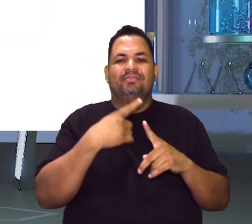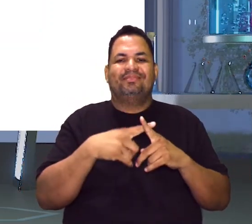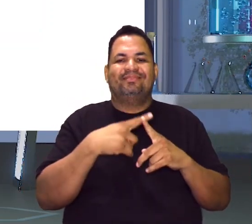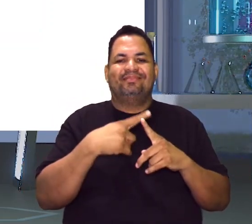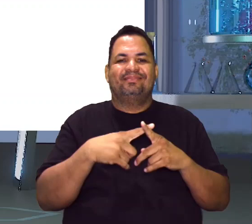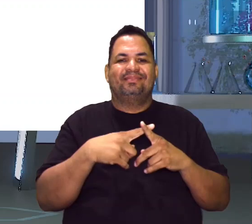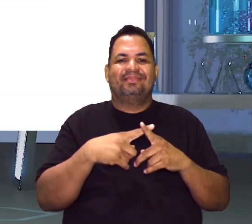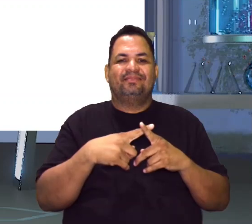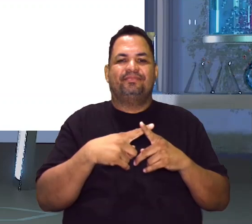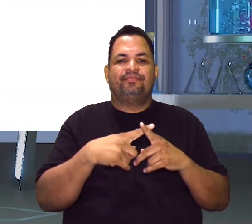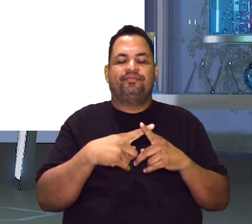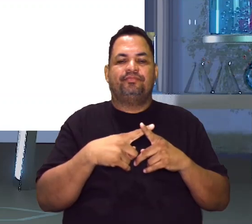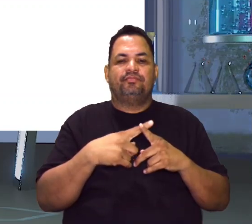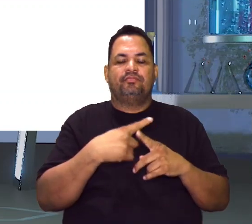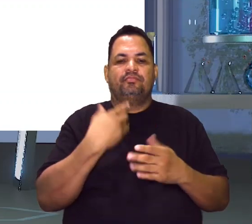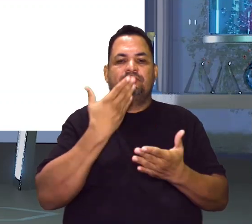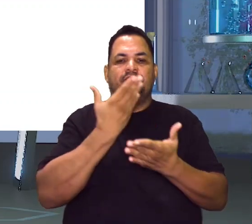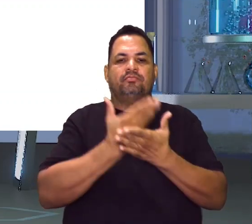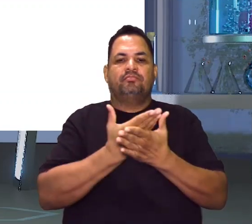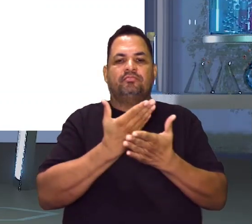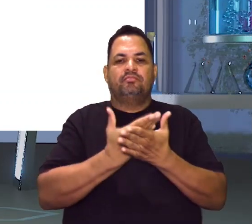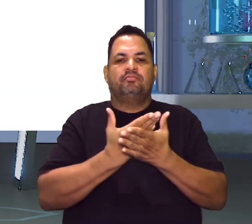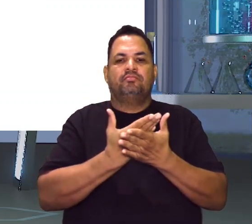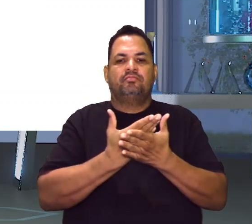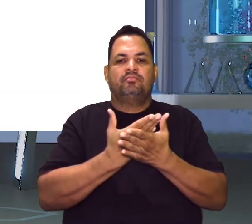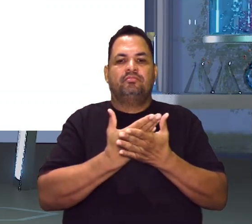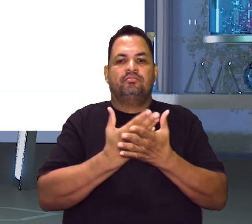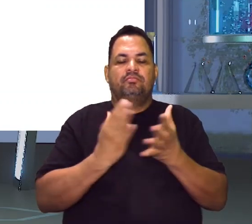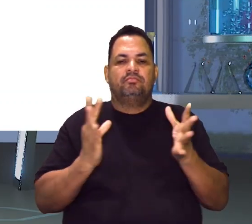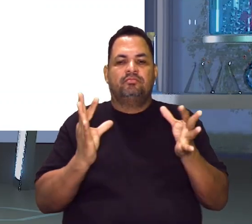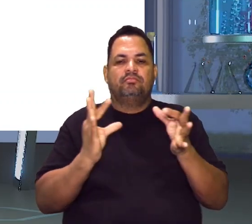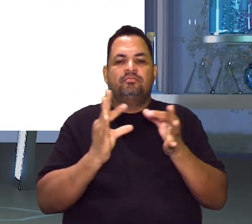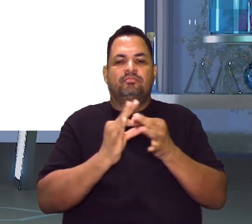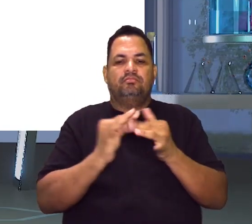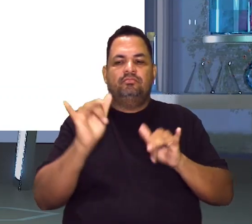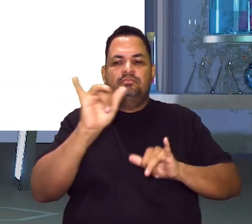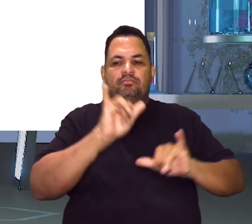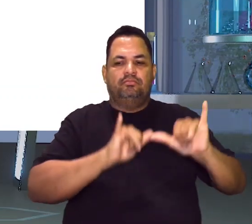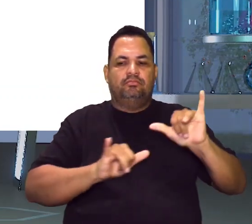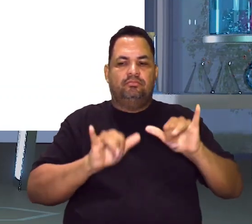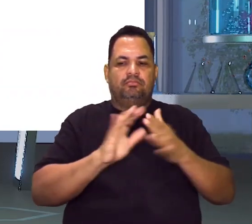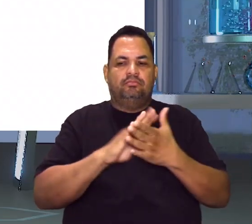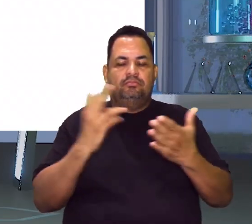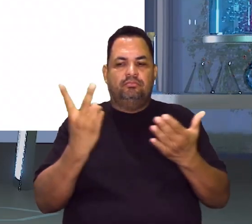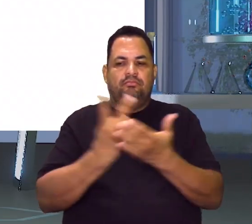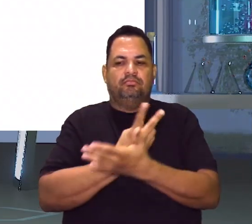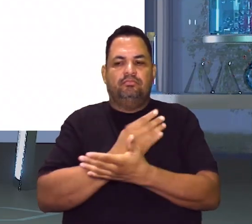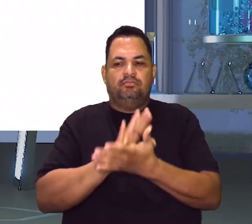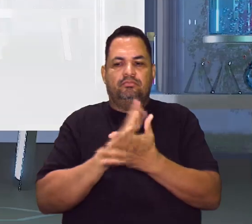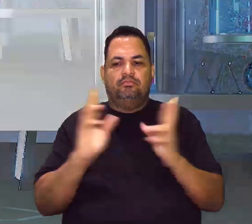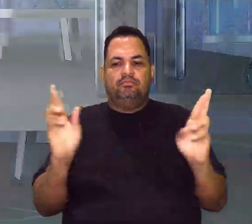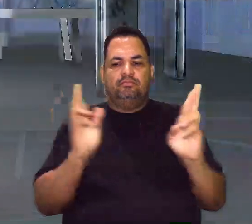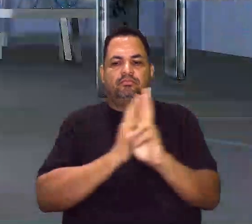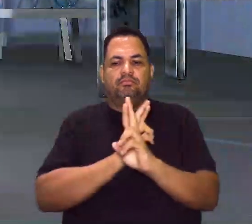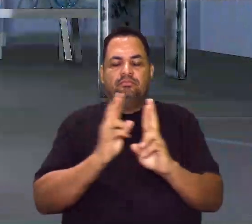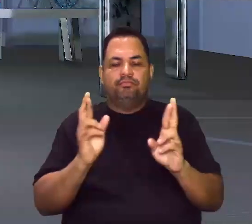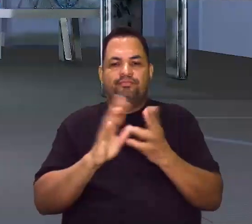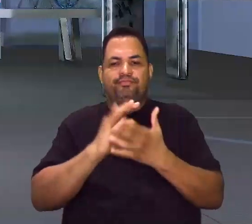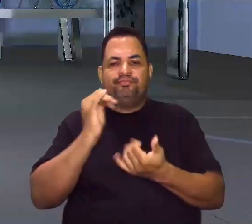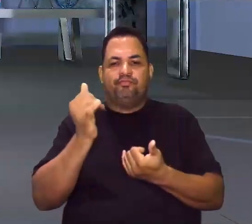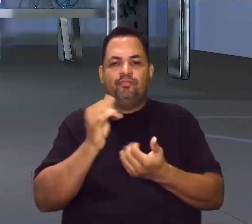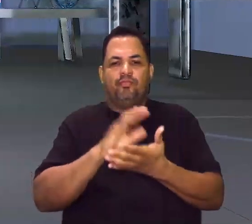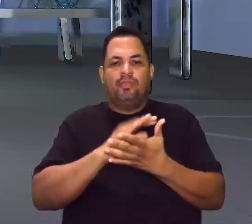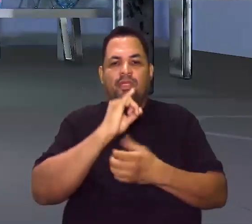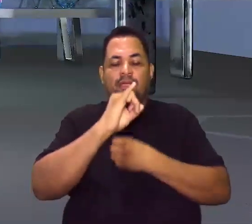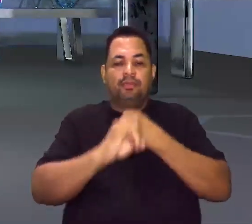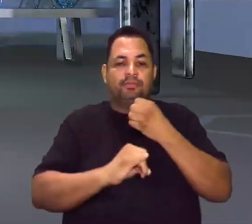Porque nós vimos as ligações químicas que acontecem entre os átomos, as ligações iônicas,